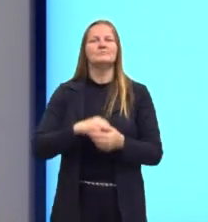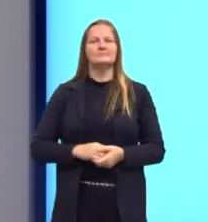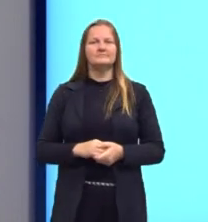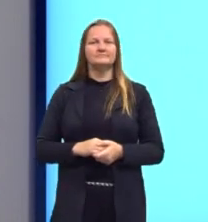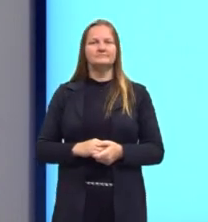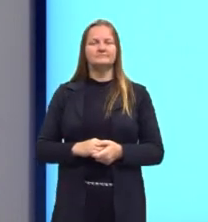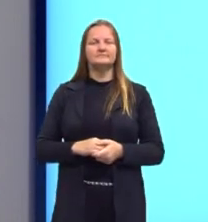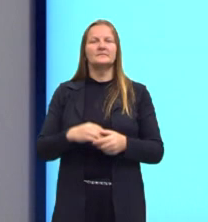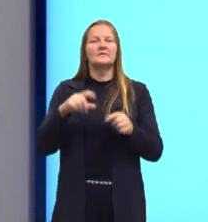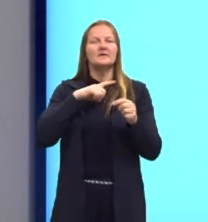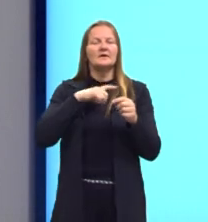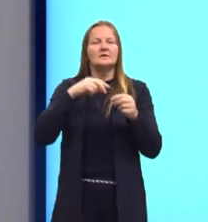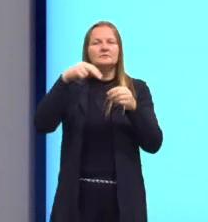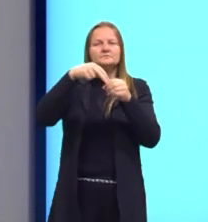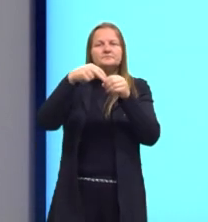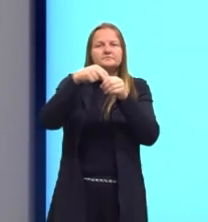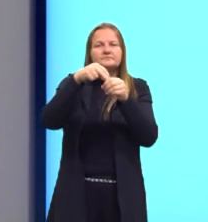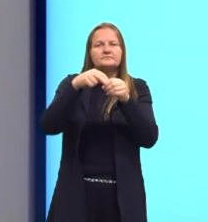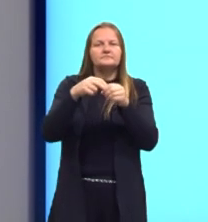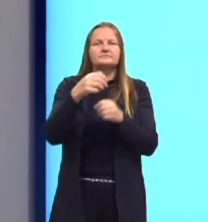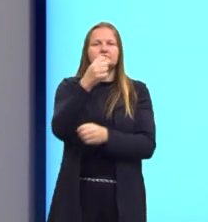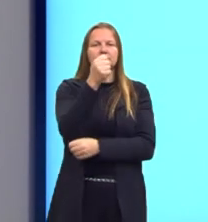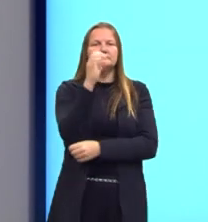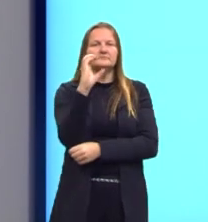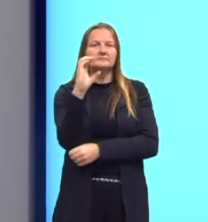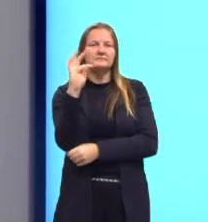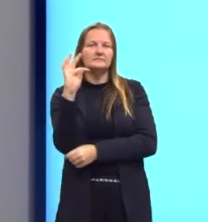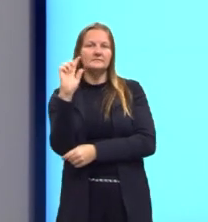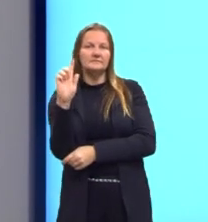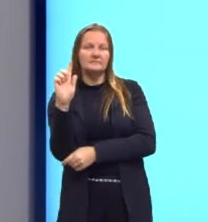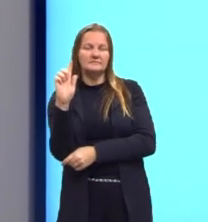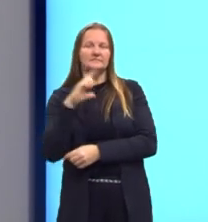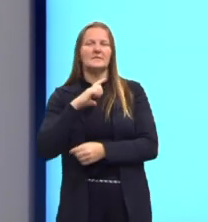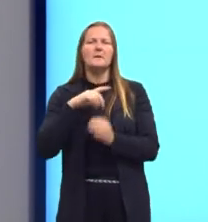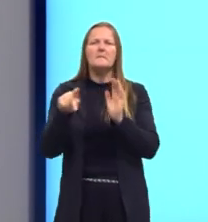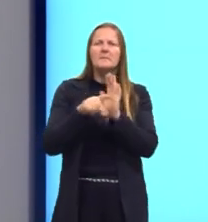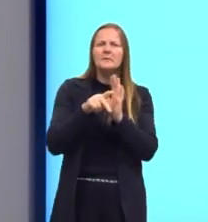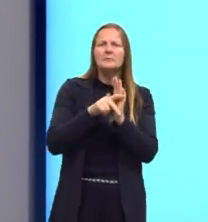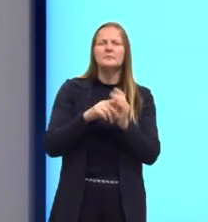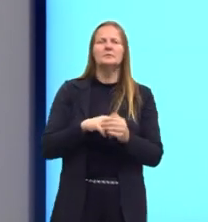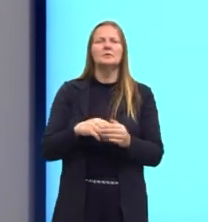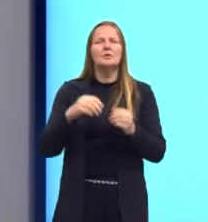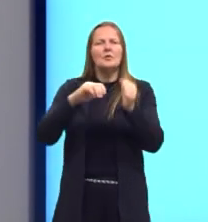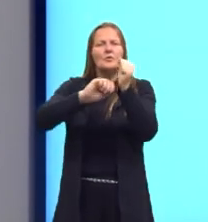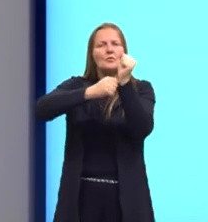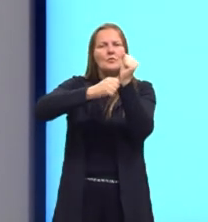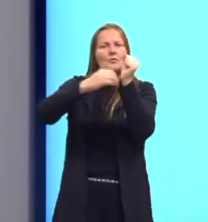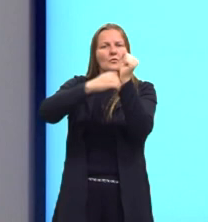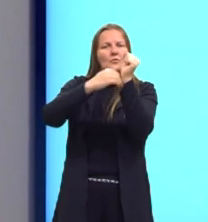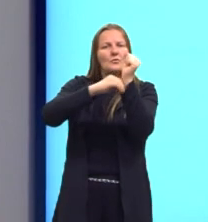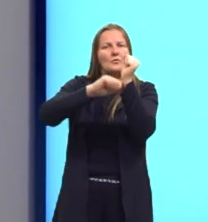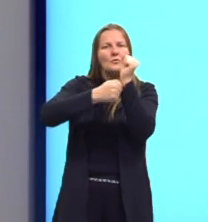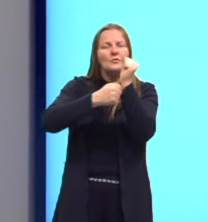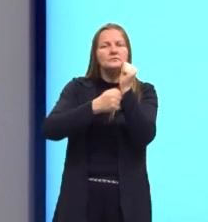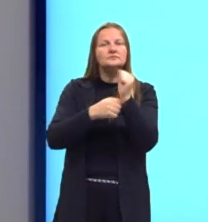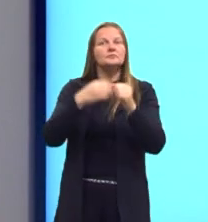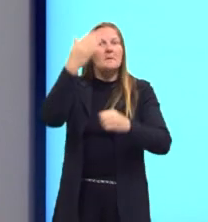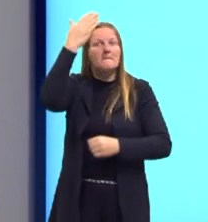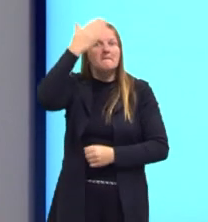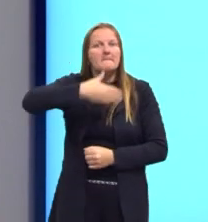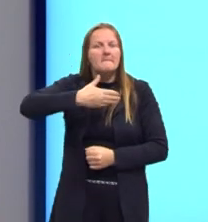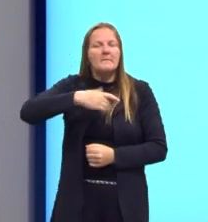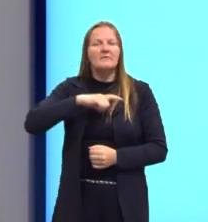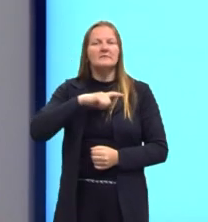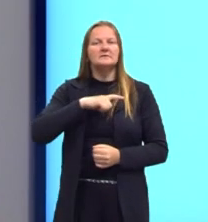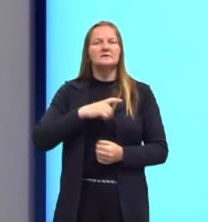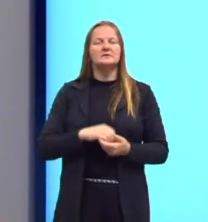por esses nucleotídeos né a CTG o código genético é uma evidência também